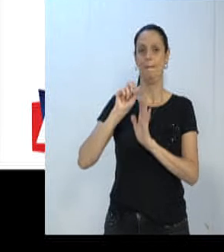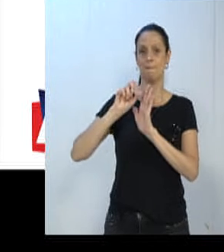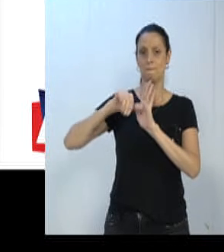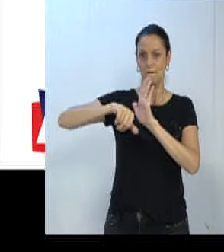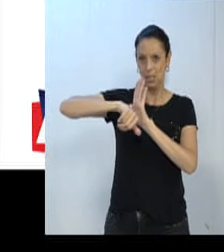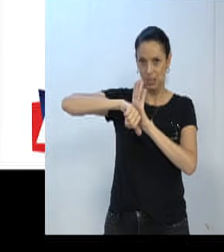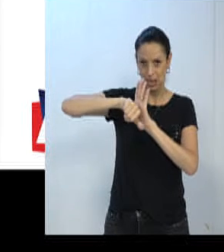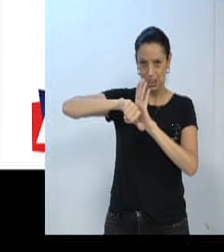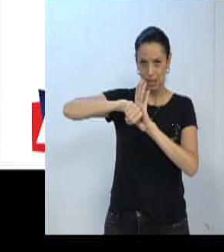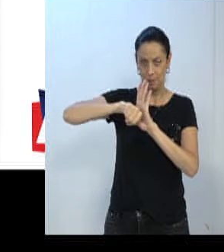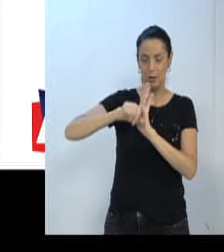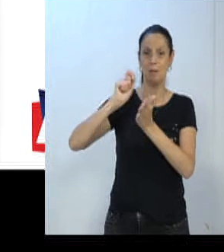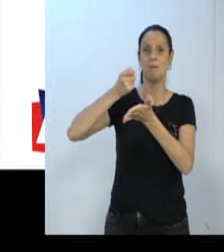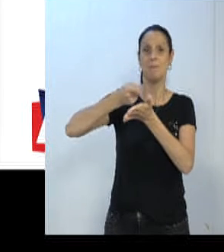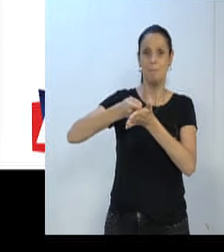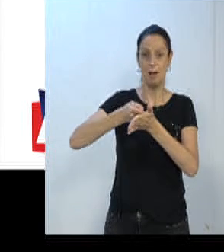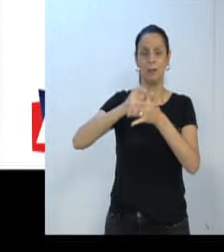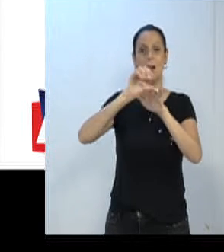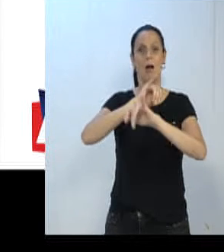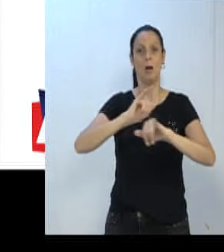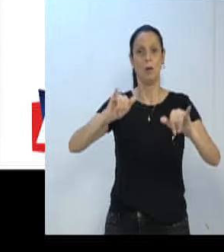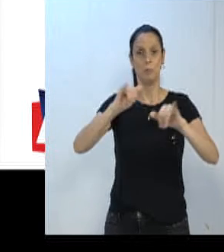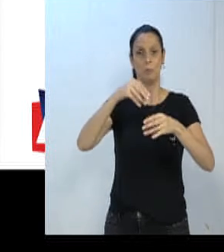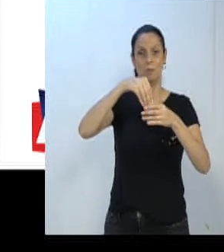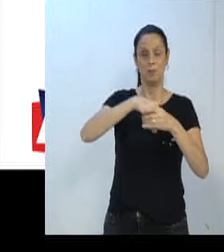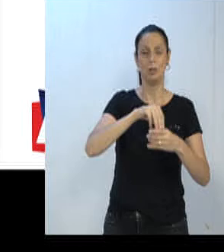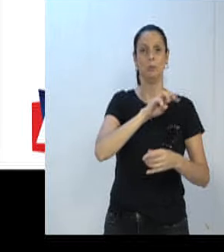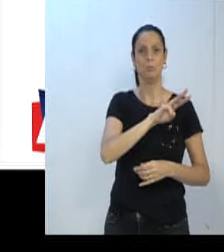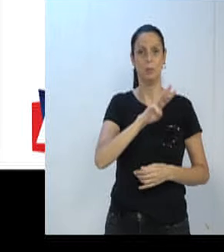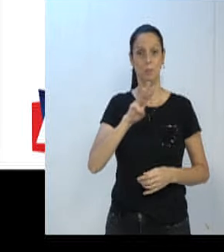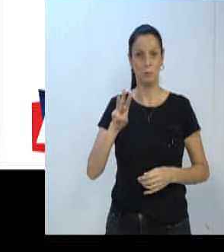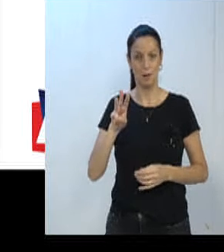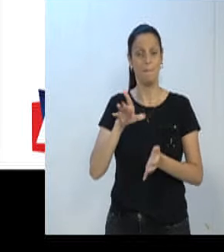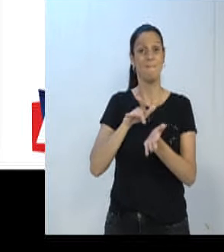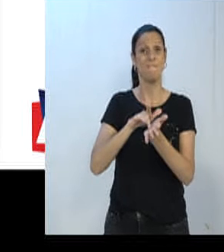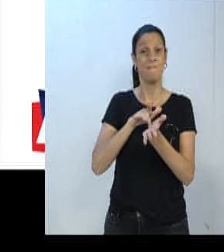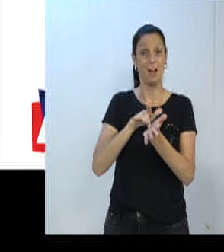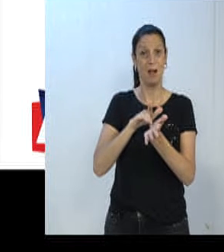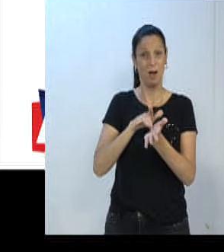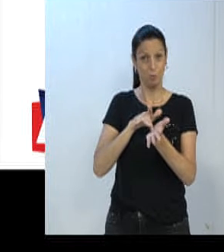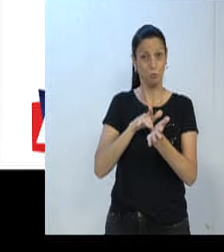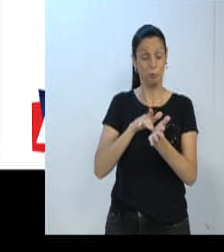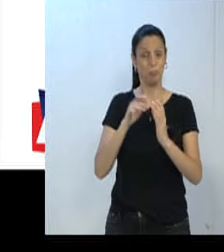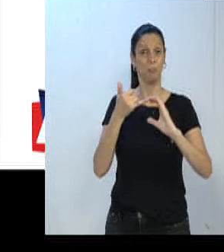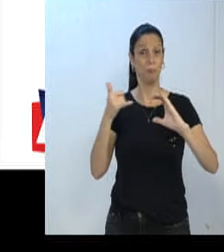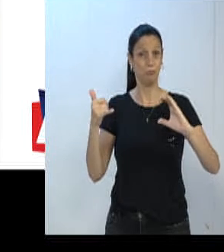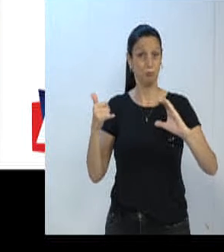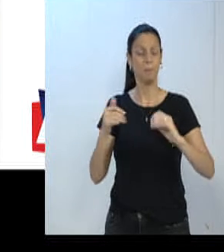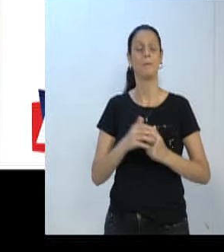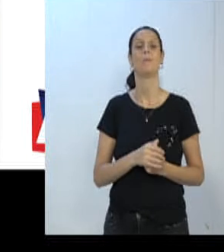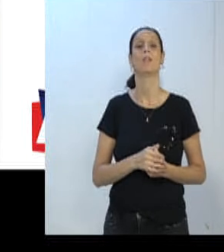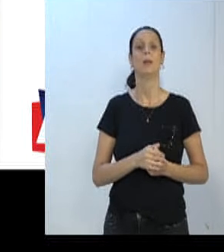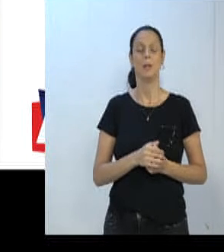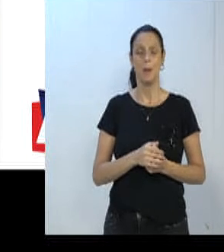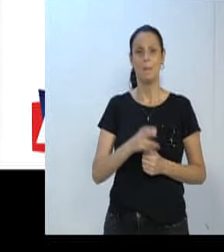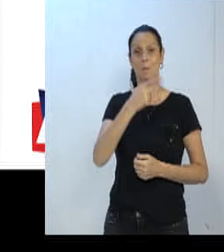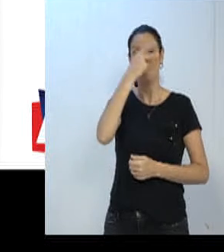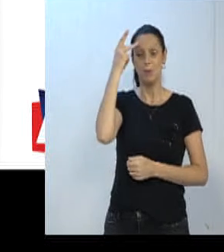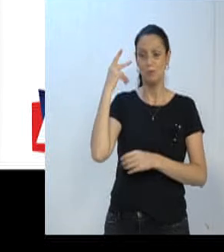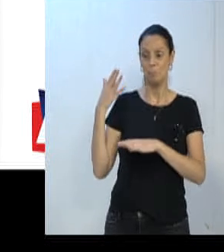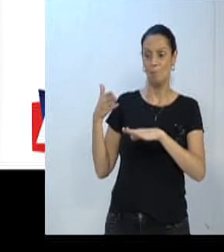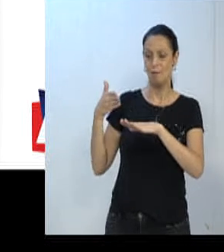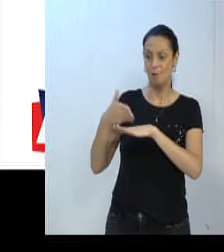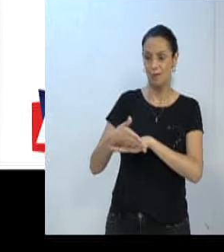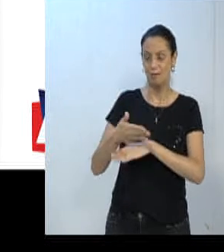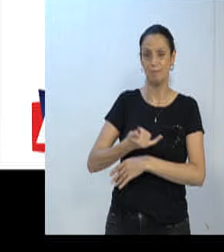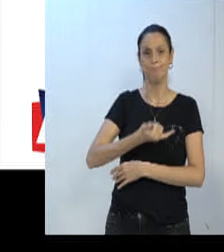criminosos Eles pagam anúncios no site falso para que ele fique entre os primeiros minhas opções do site após a busca